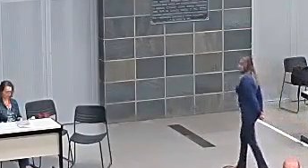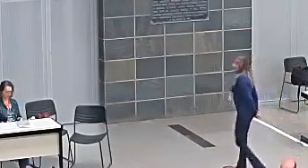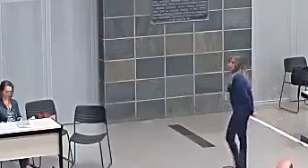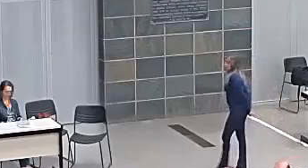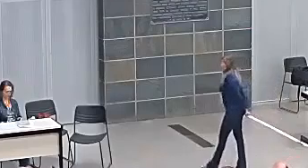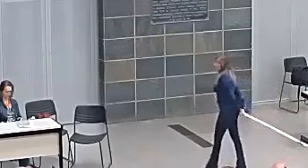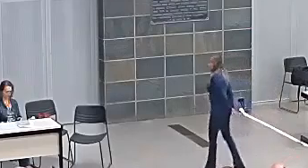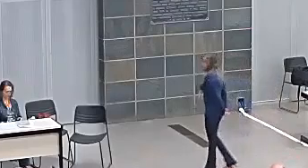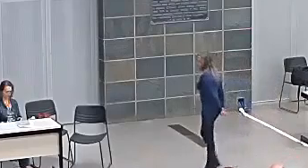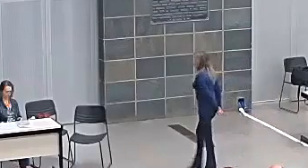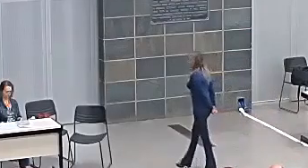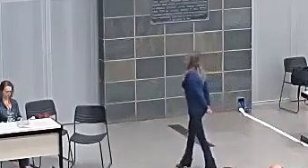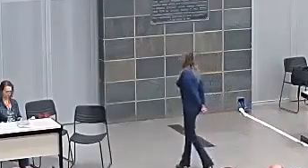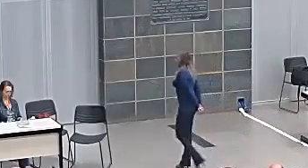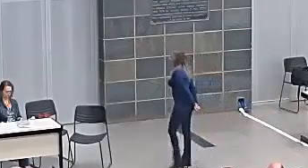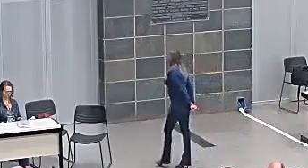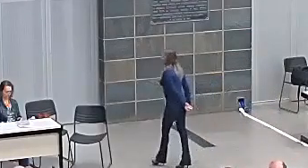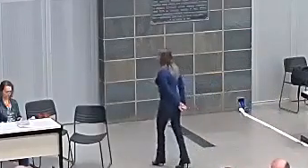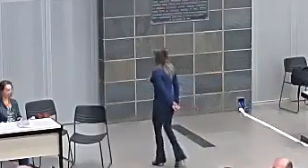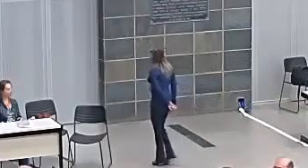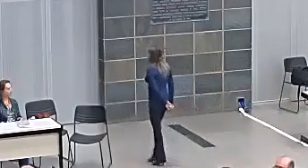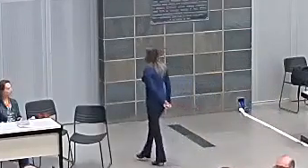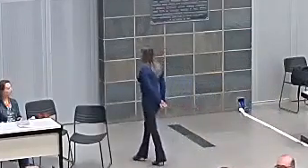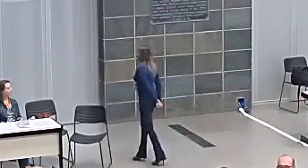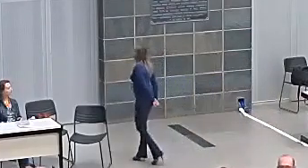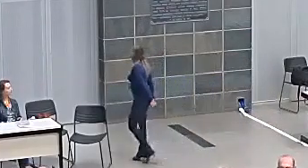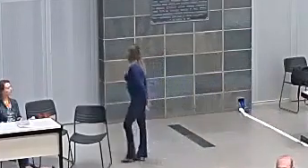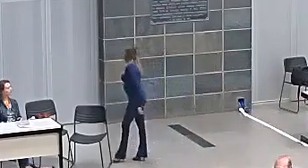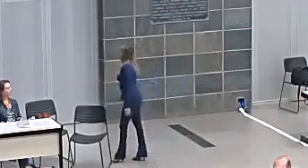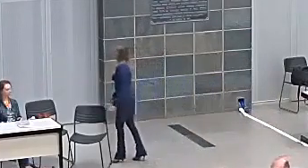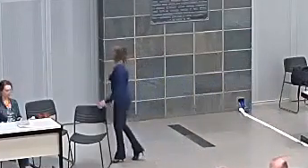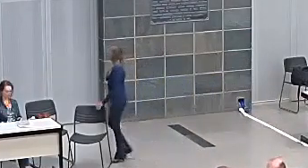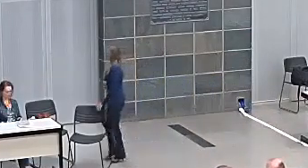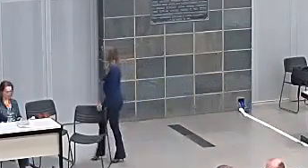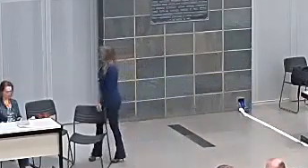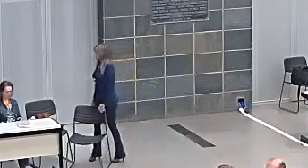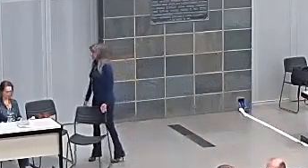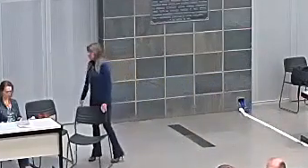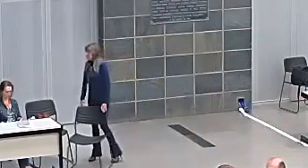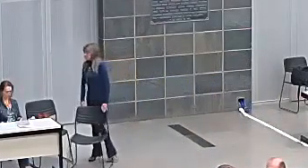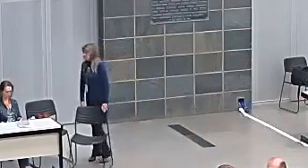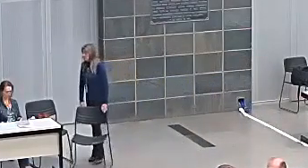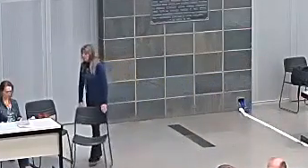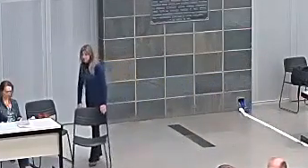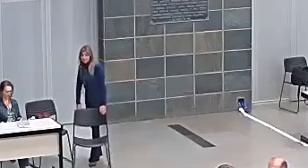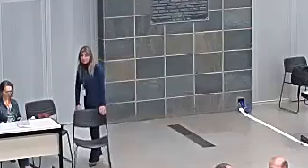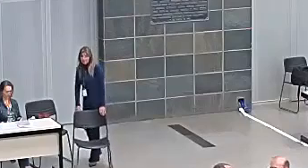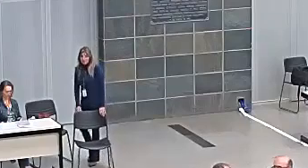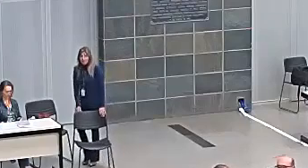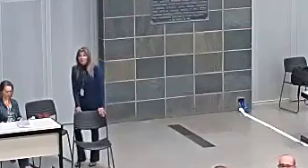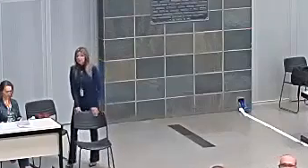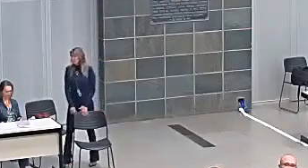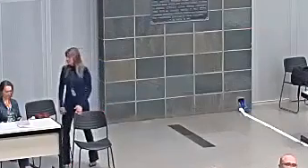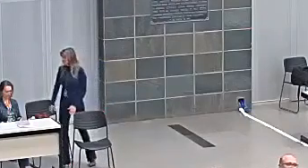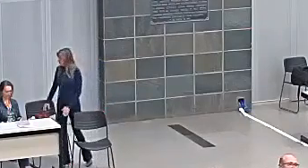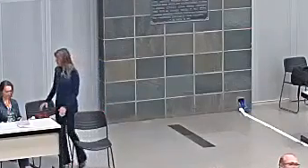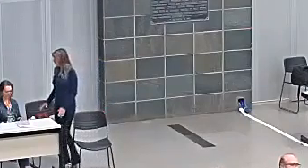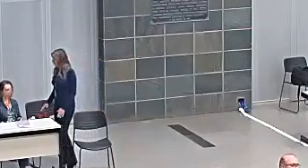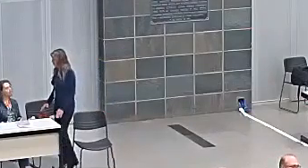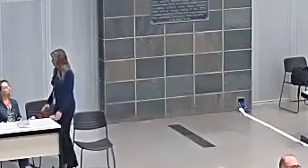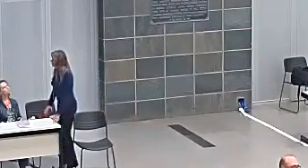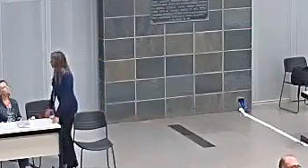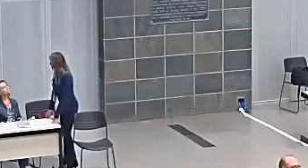principalmente com deficientes visuais o Jairo que falou ali Acho que foi o primeiro deficiente visual ele me lembrou que foi um dos meus alunos